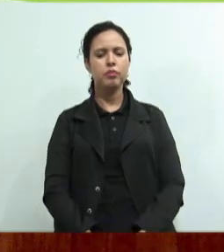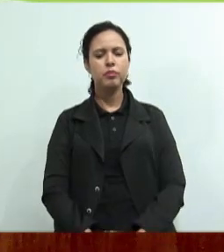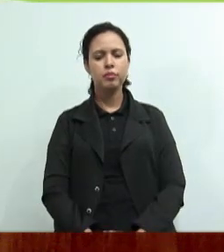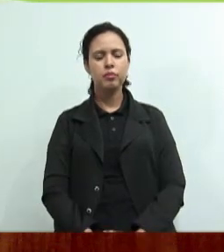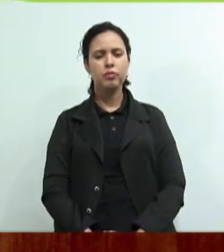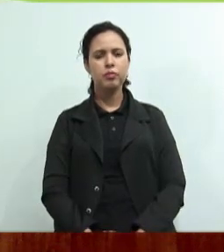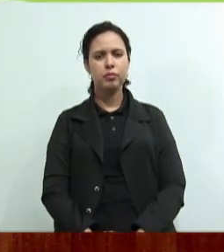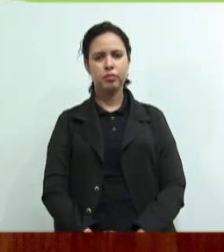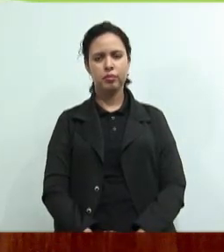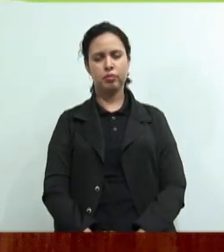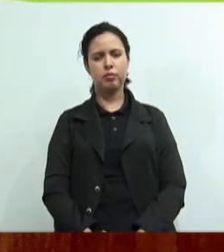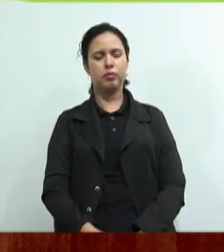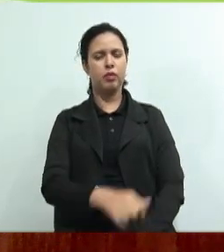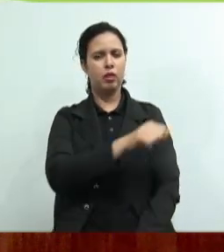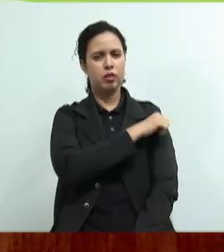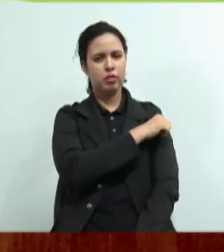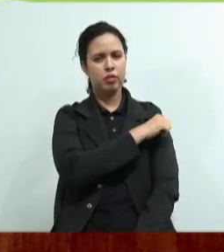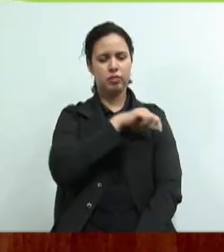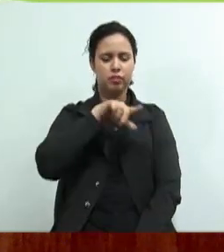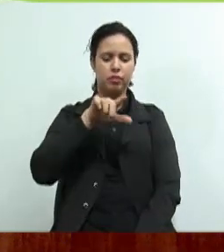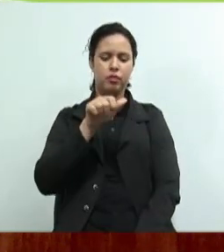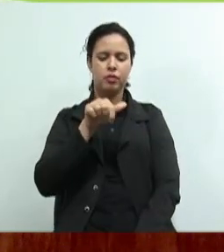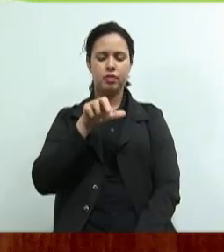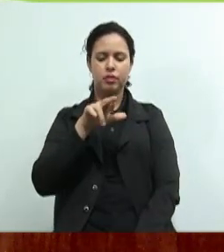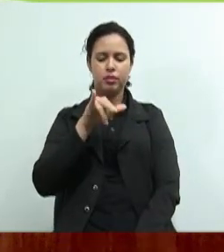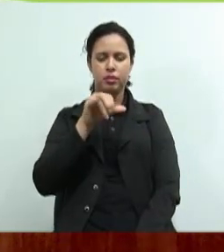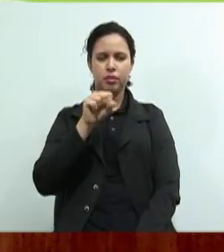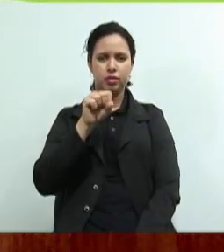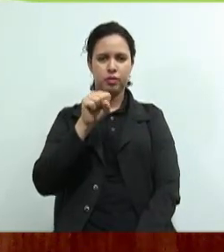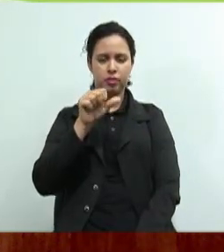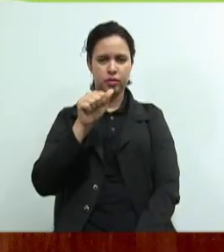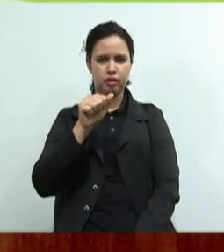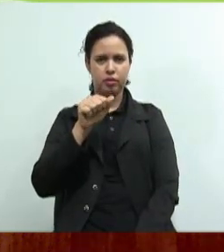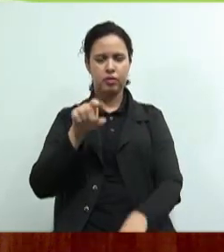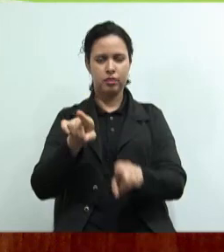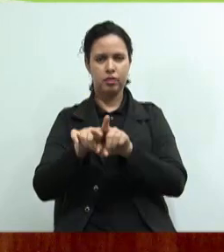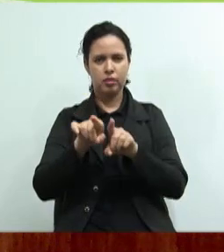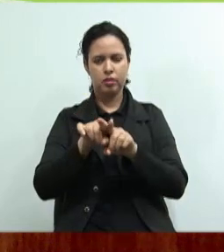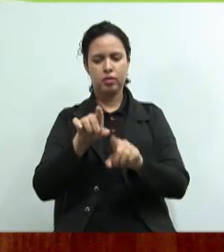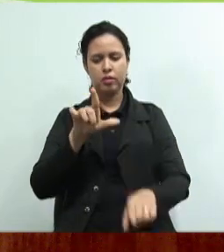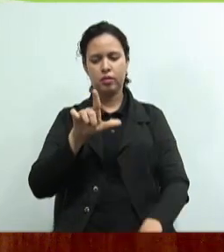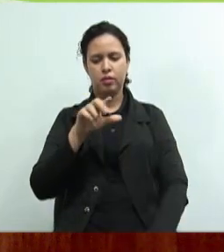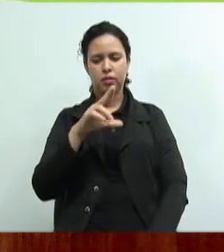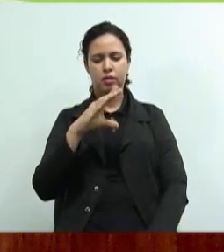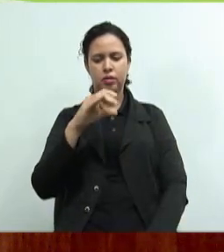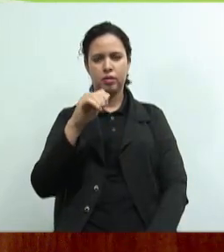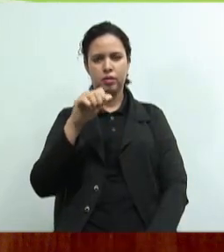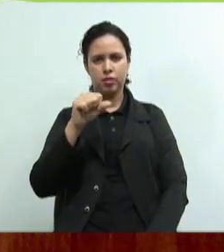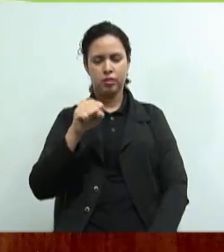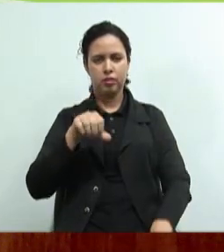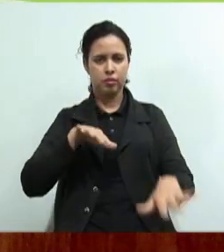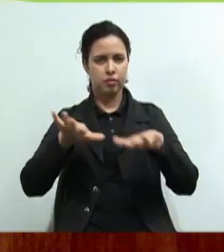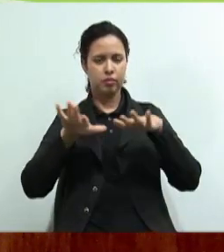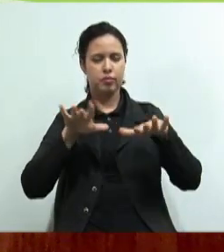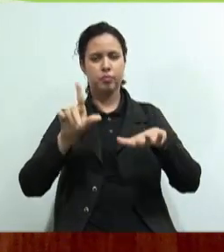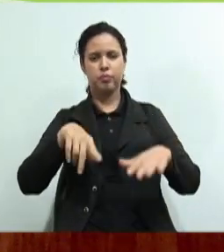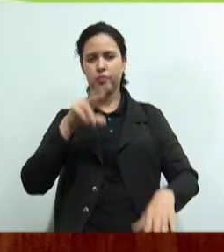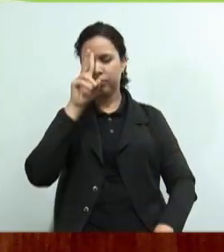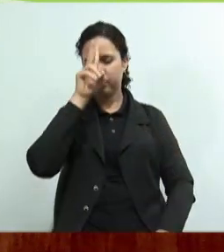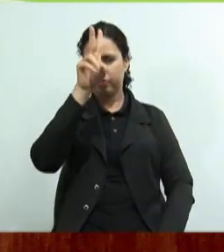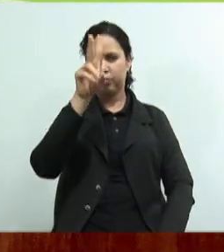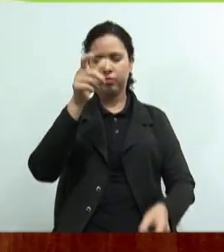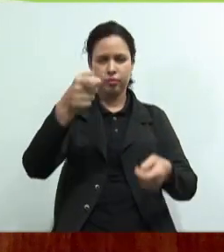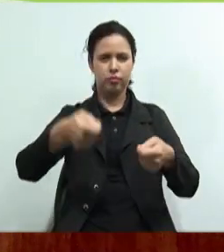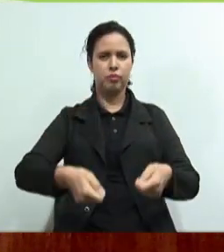A Larissa e o Lucas, da Escola Francisca Martendal, escreveram que esse movimento é bem forte e consolidado